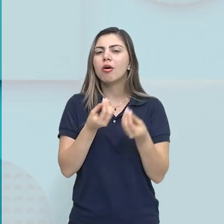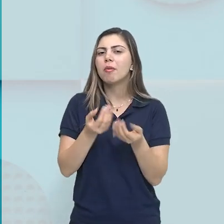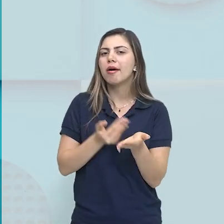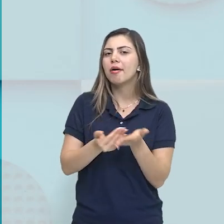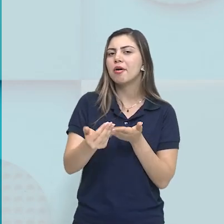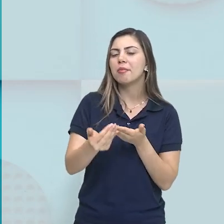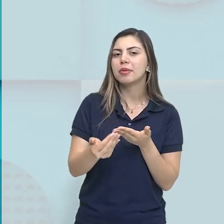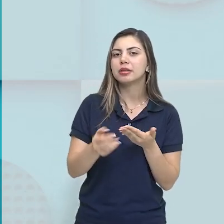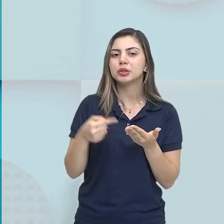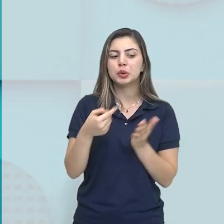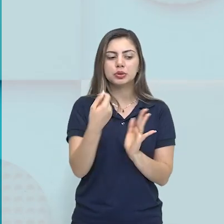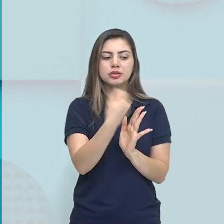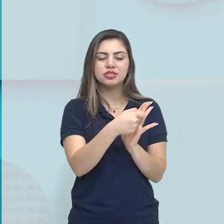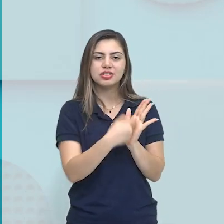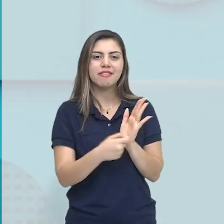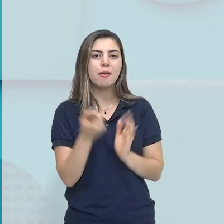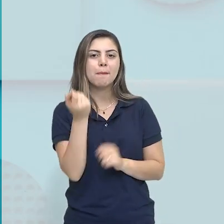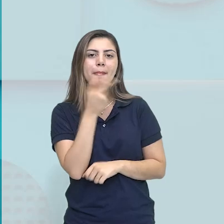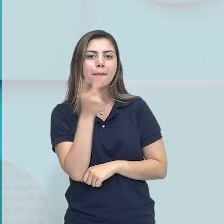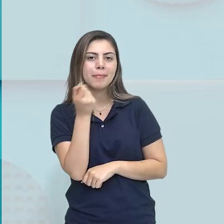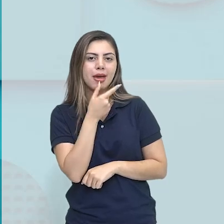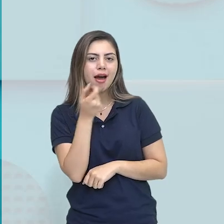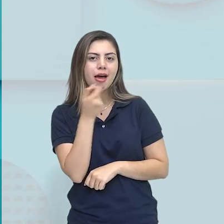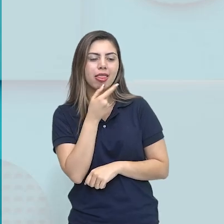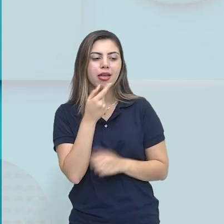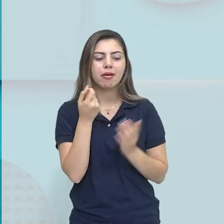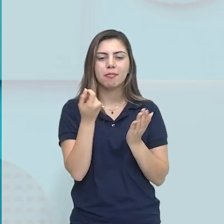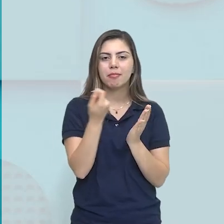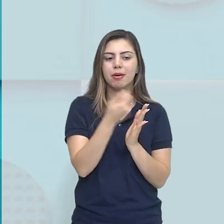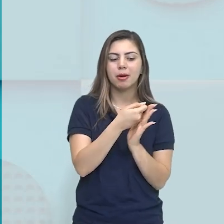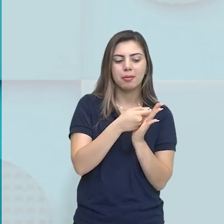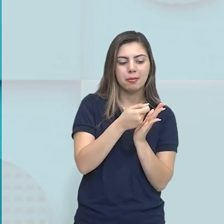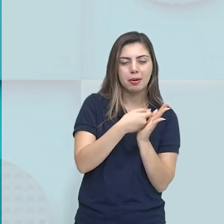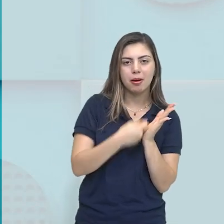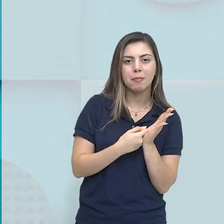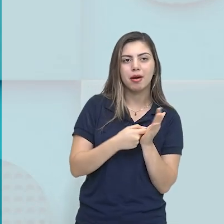gente pode escrever uma piada, né, e gerar